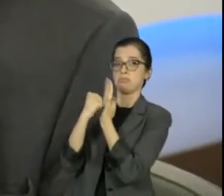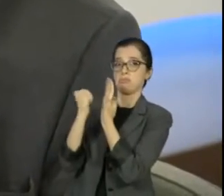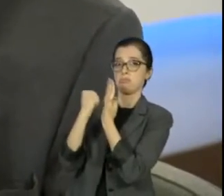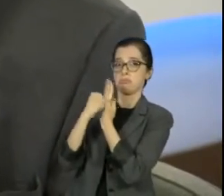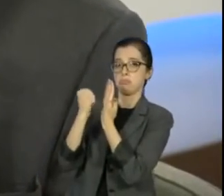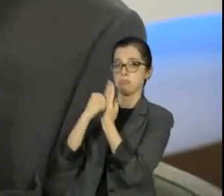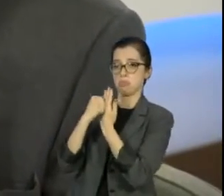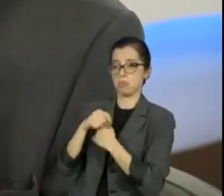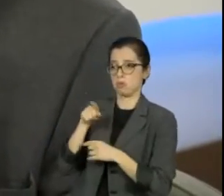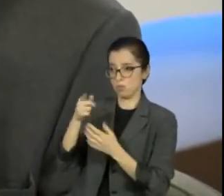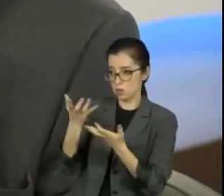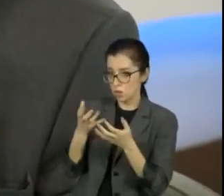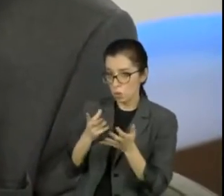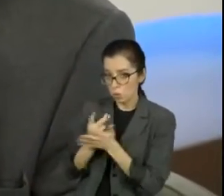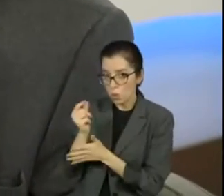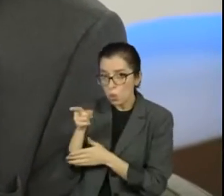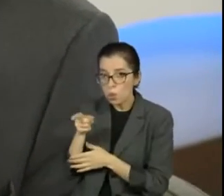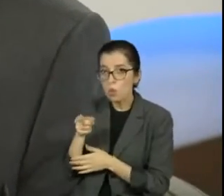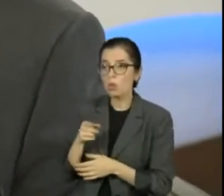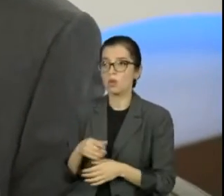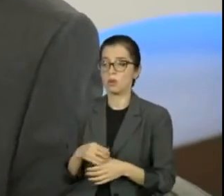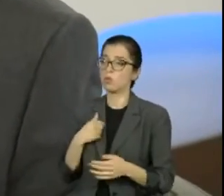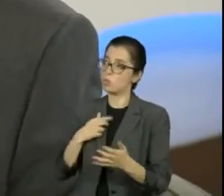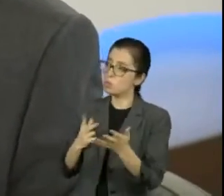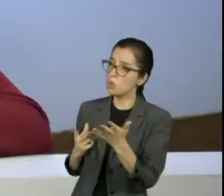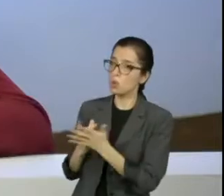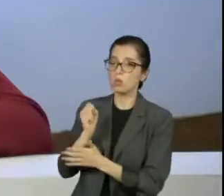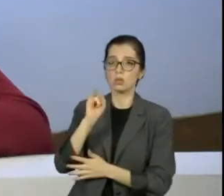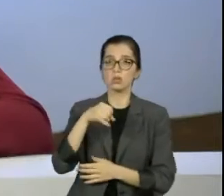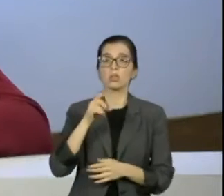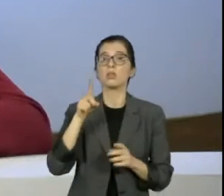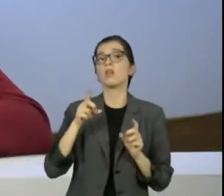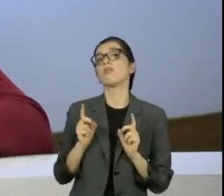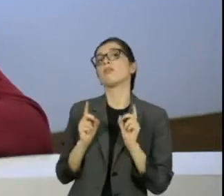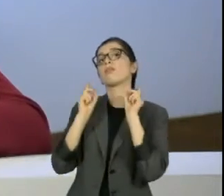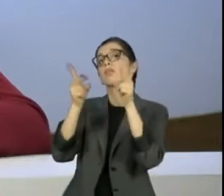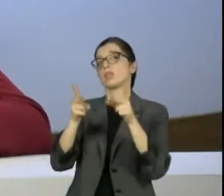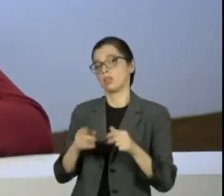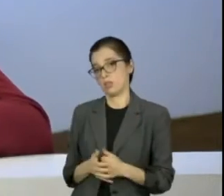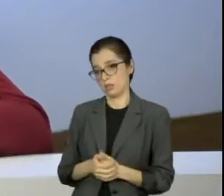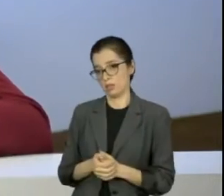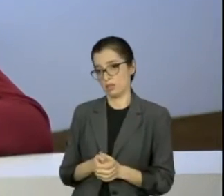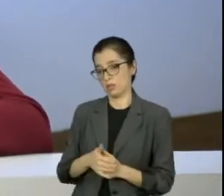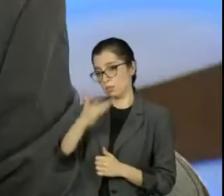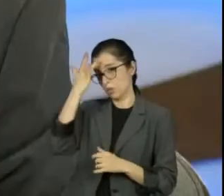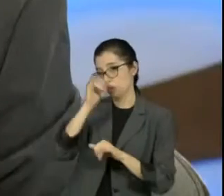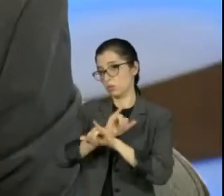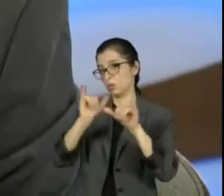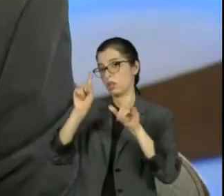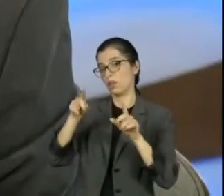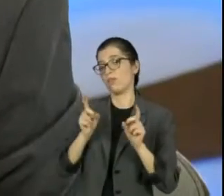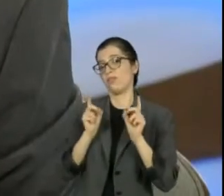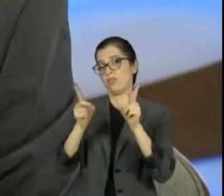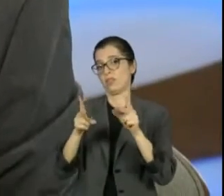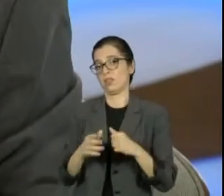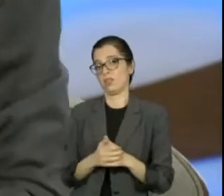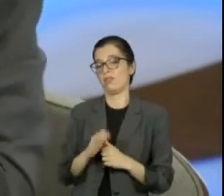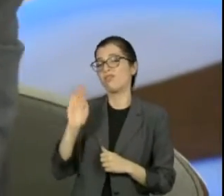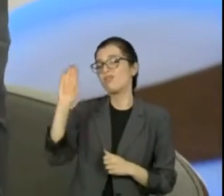época, Carolina, a não ser que você esqueceu, que era uma venda fantasma. Na época falaram. Com gente morando lá dentro. Agora,